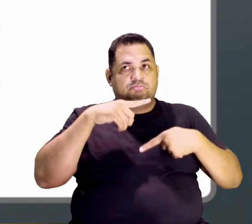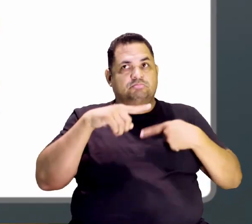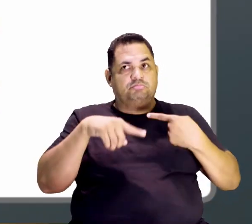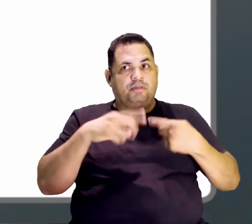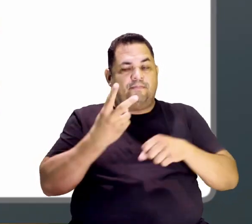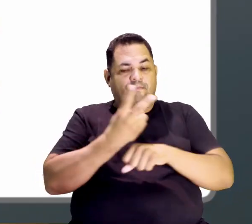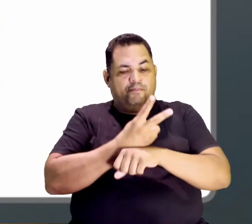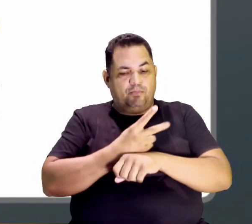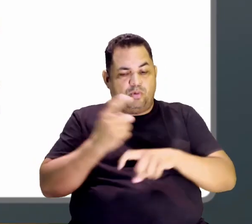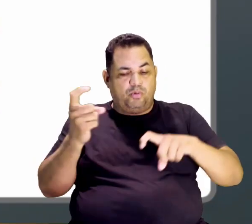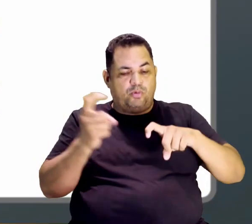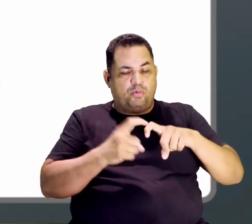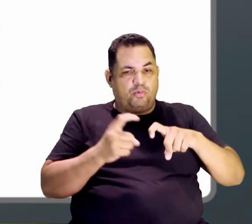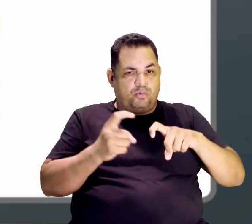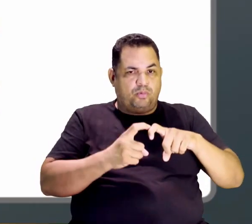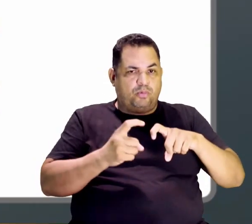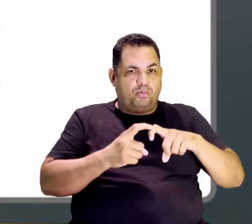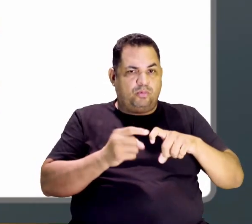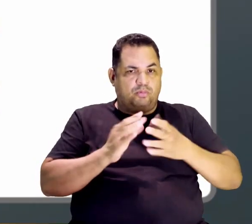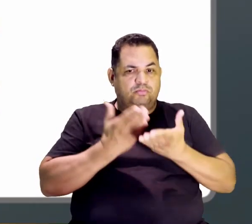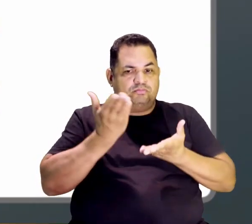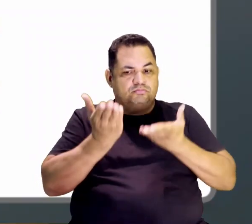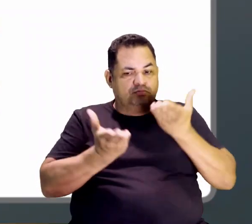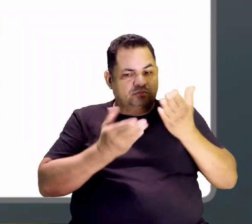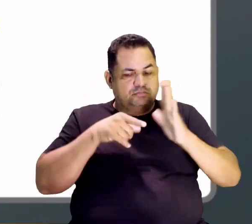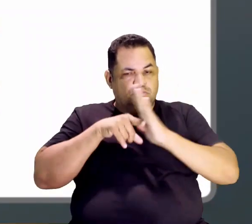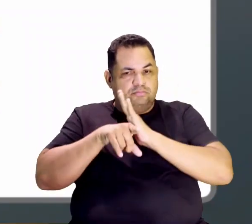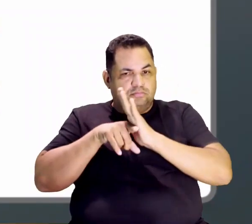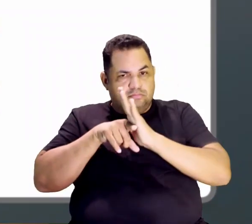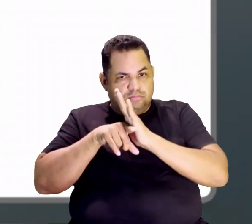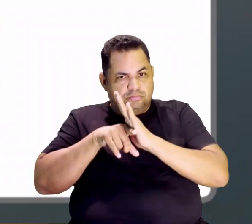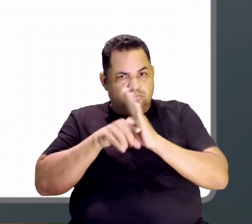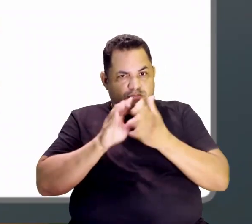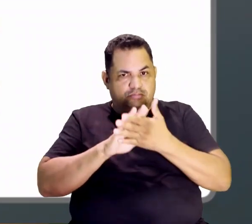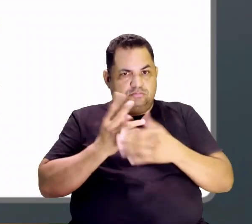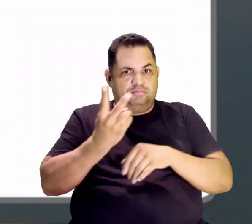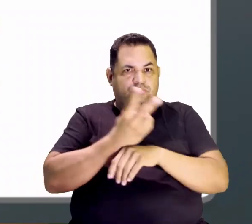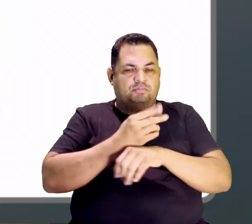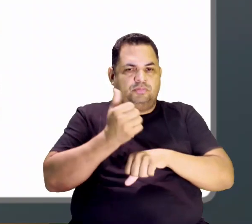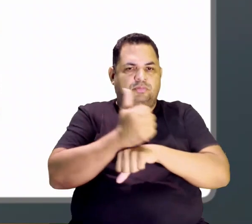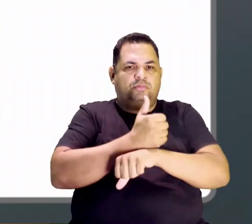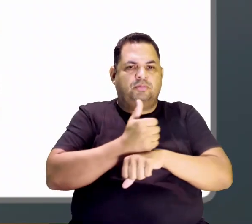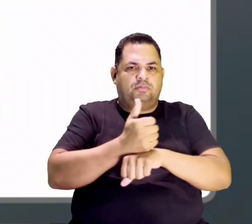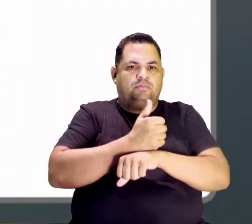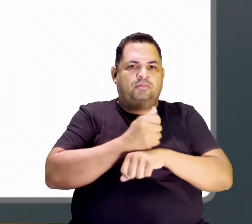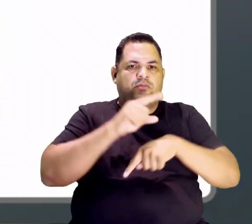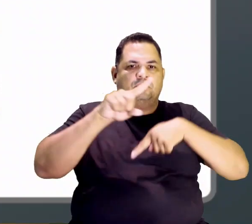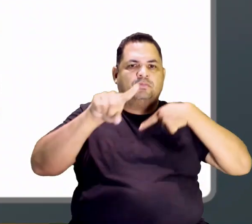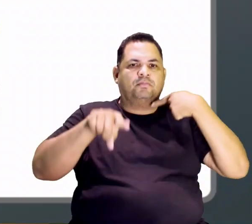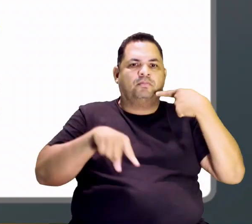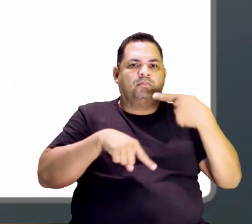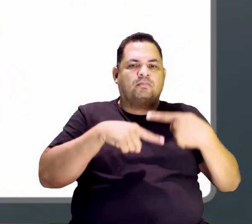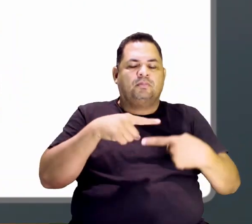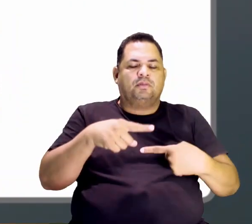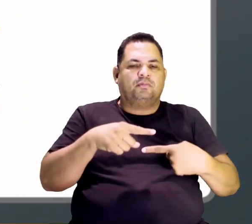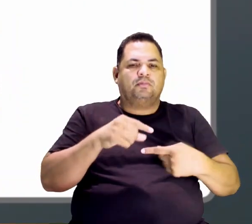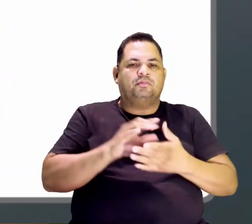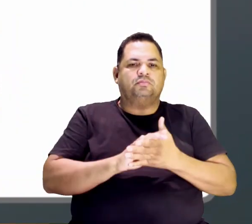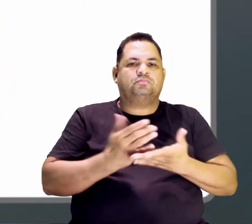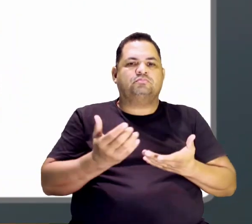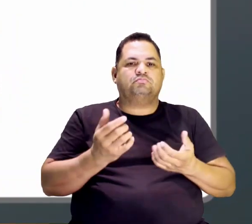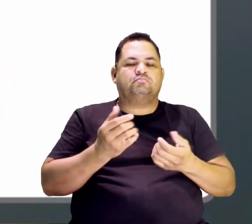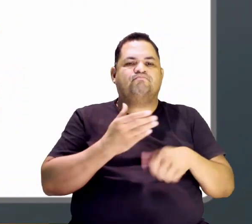um check-up, e aí tu vai procurar um profissional né, para te orientar melhor nas